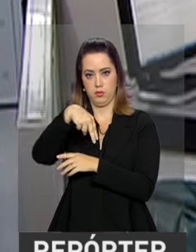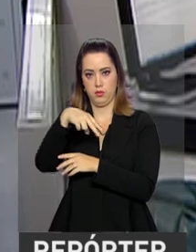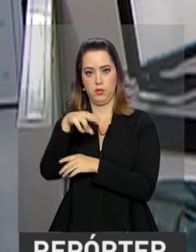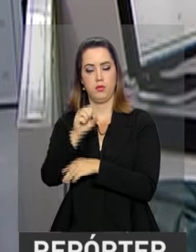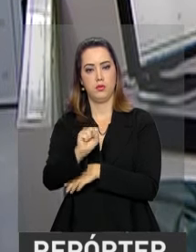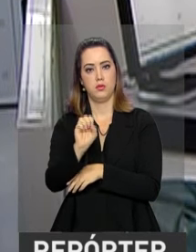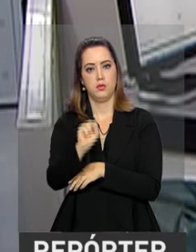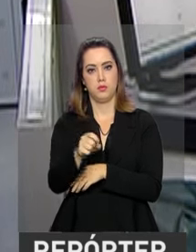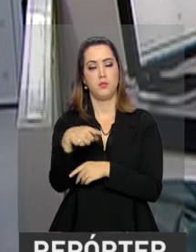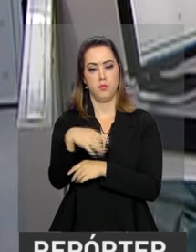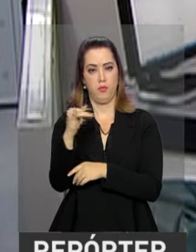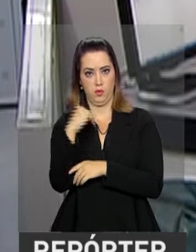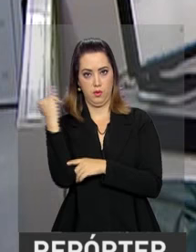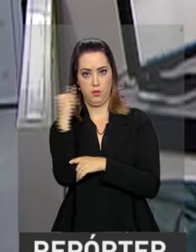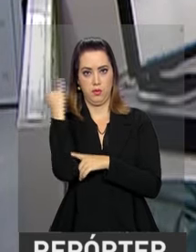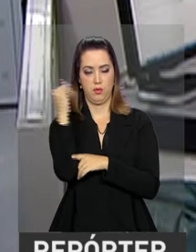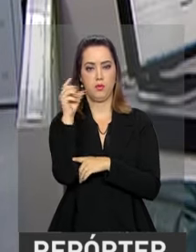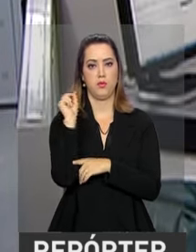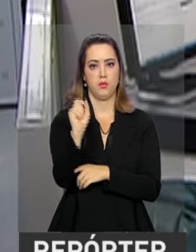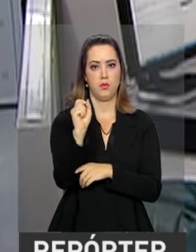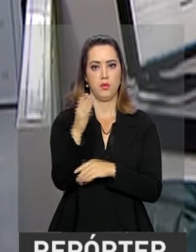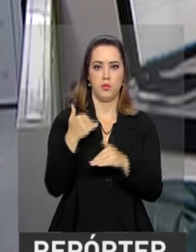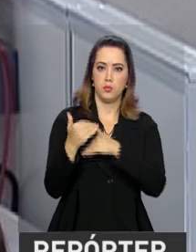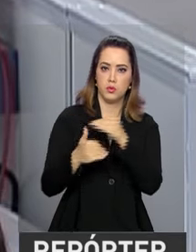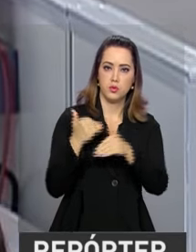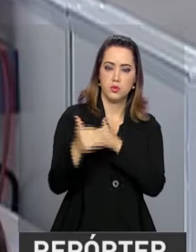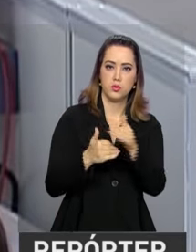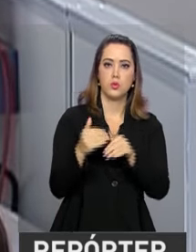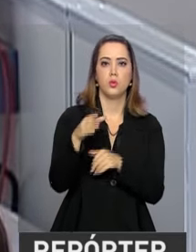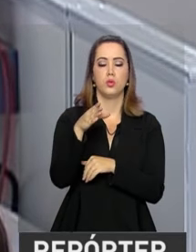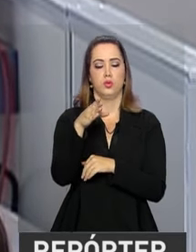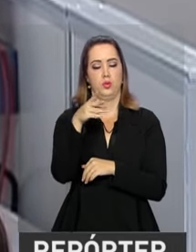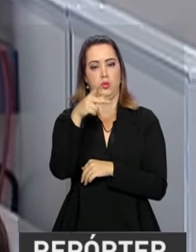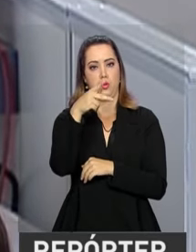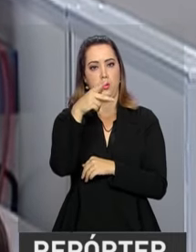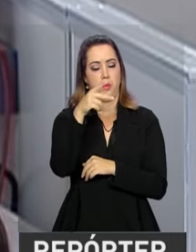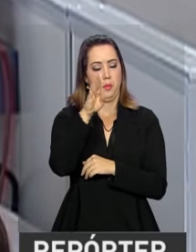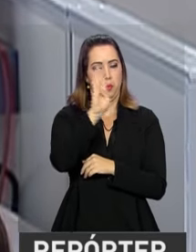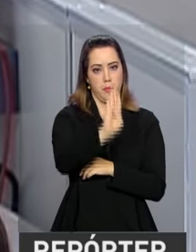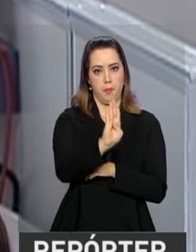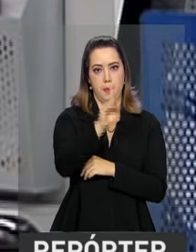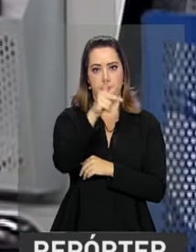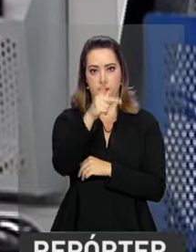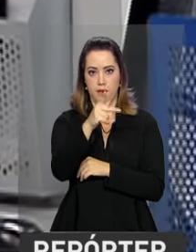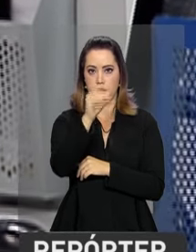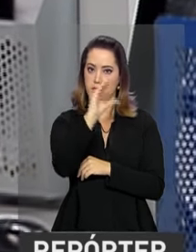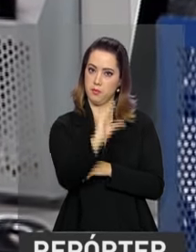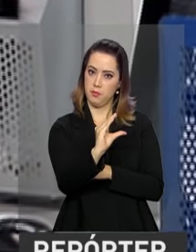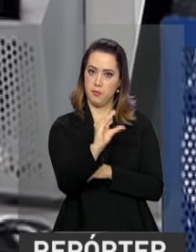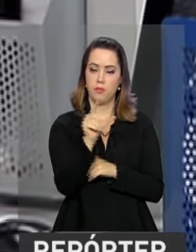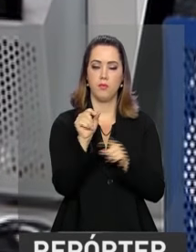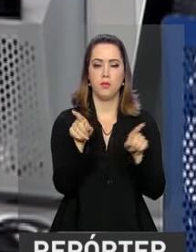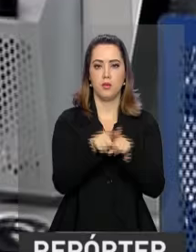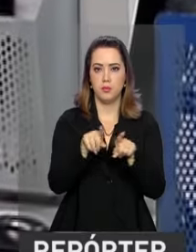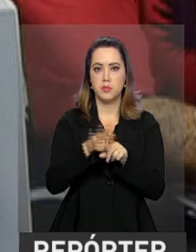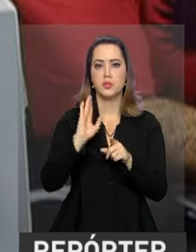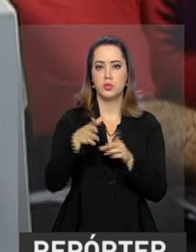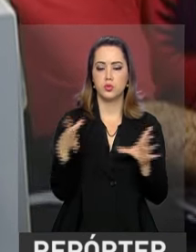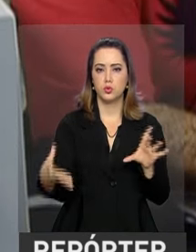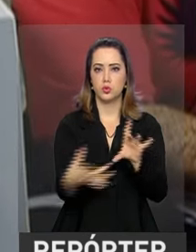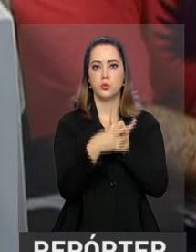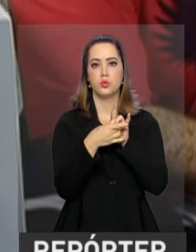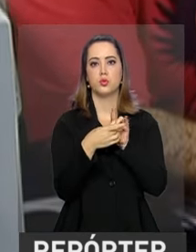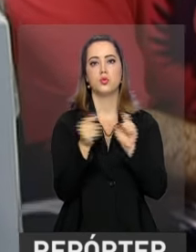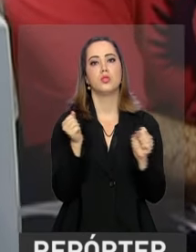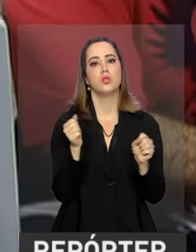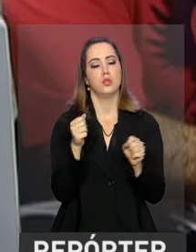ainda a importância do benefício de prestação continuada, que já era administrado pelo Ministério em conjunto com o INSS, para